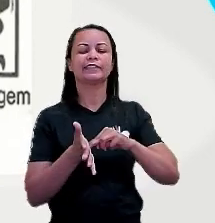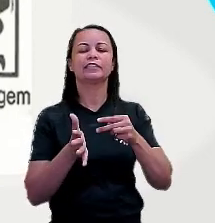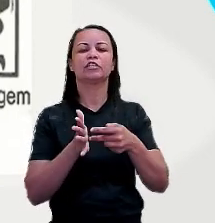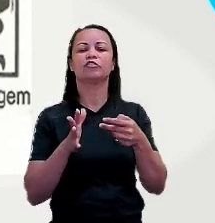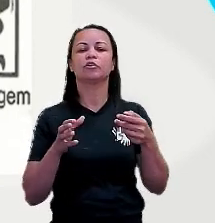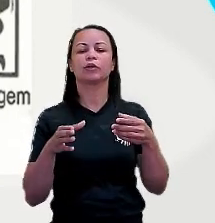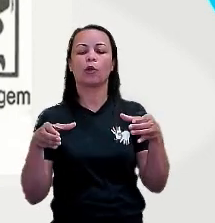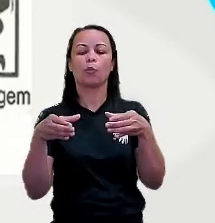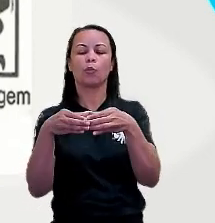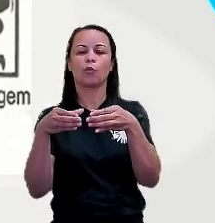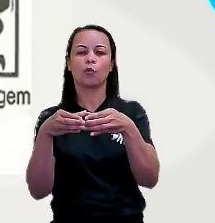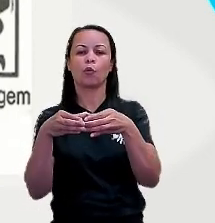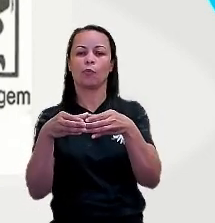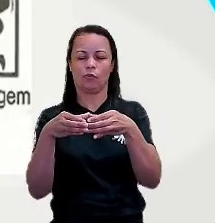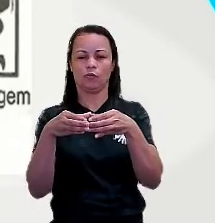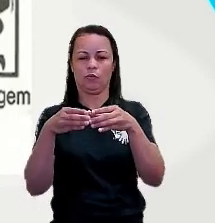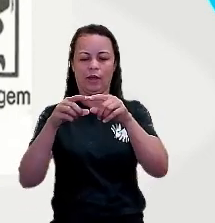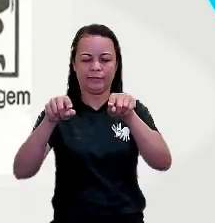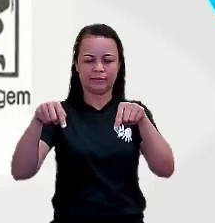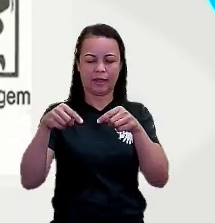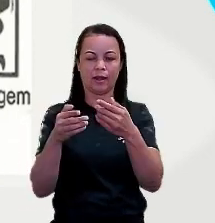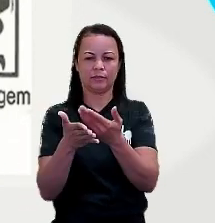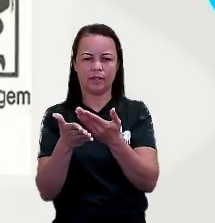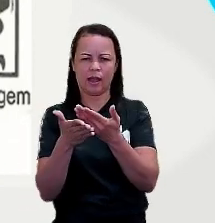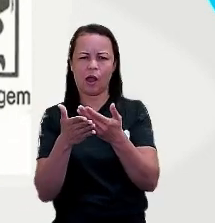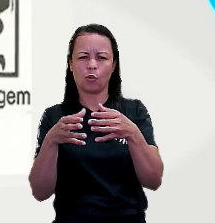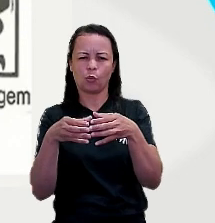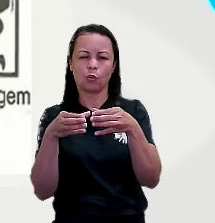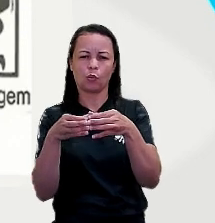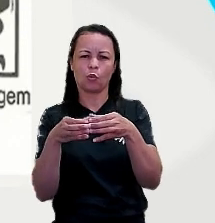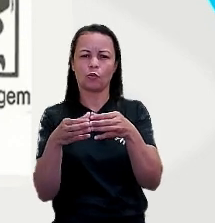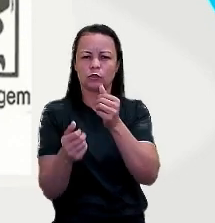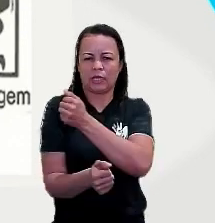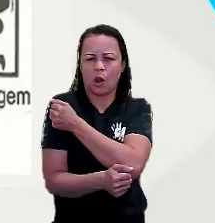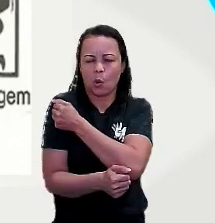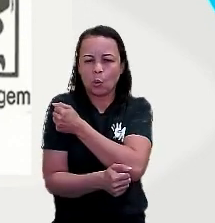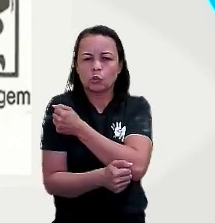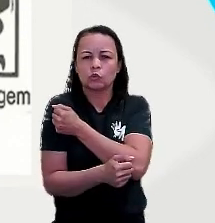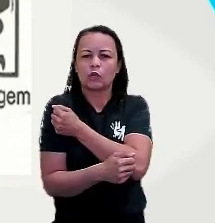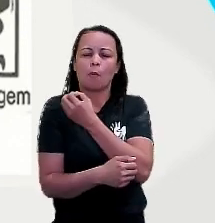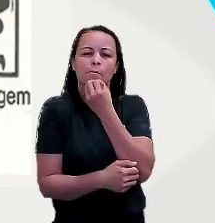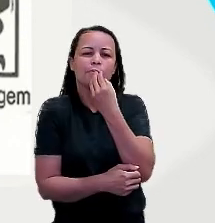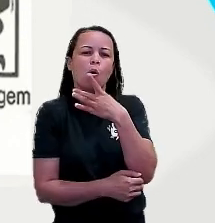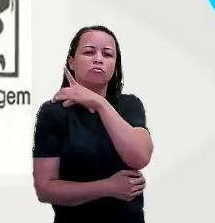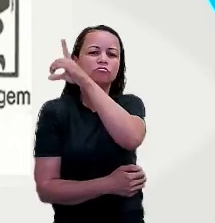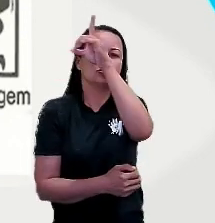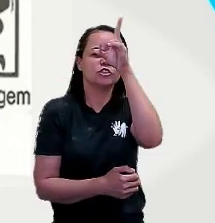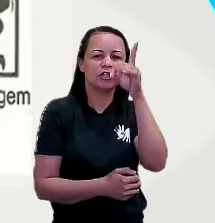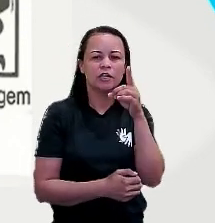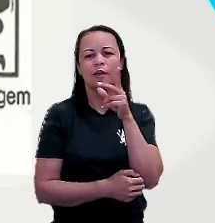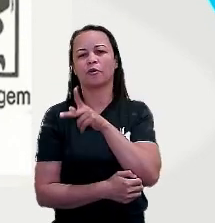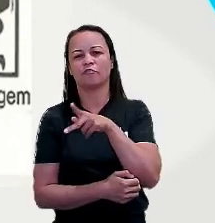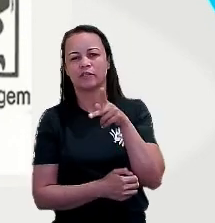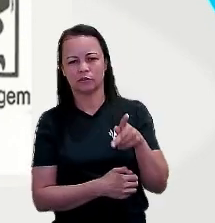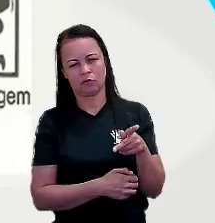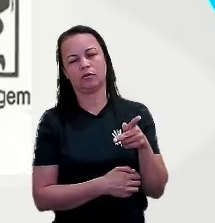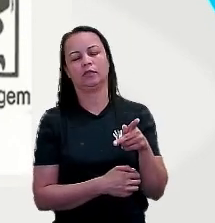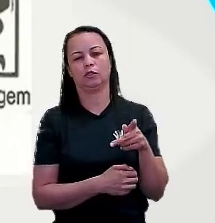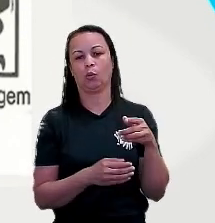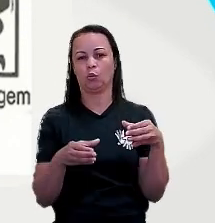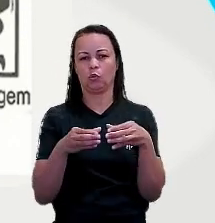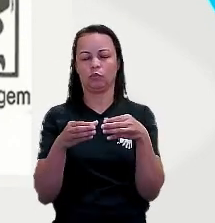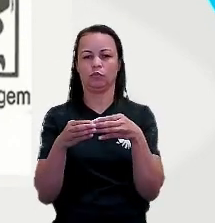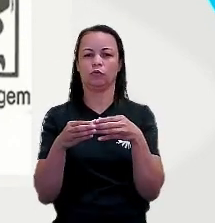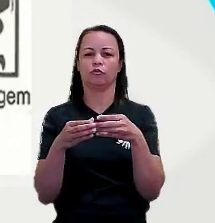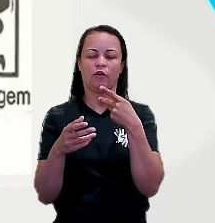que toda a turma deu bom dia para a professora. Então, várias pessoas falaram ao mesmo tempo. Esse tipo